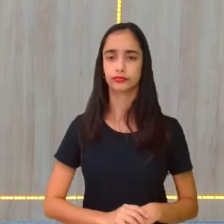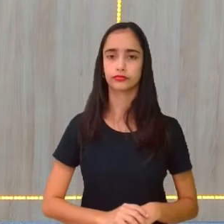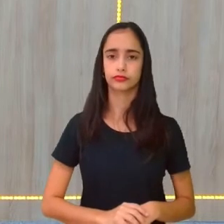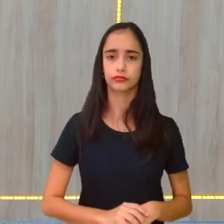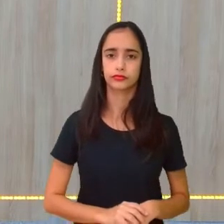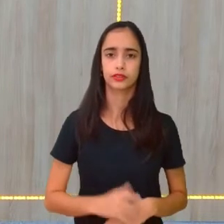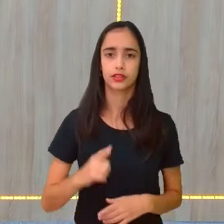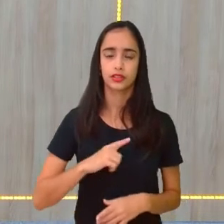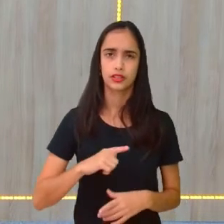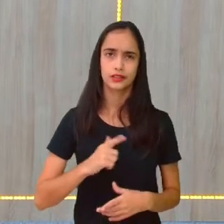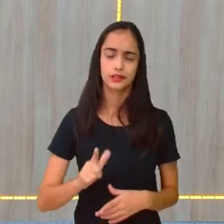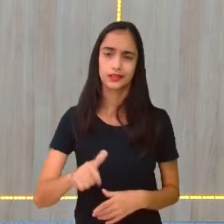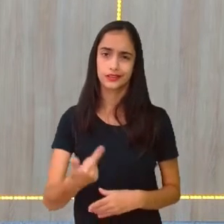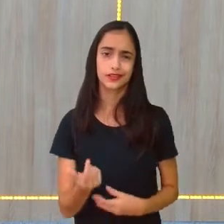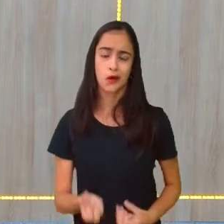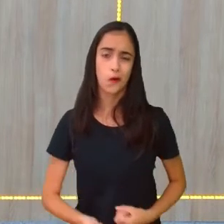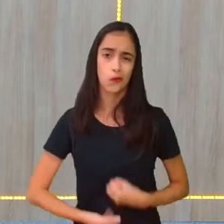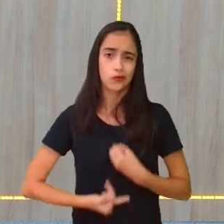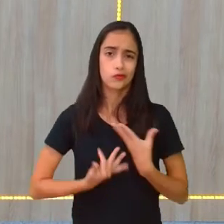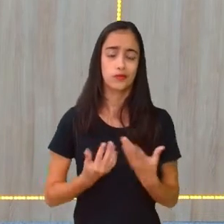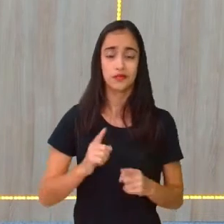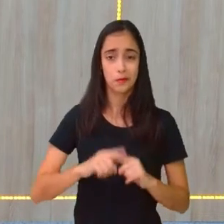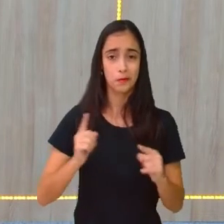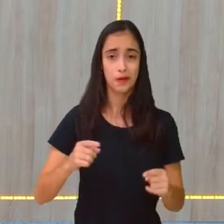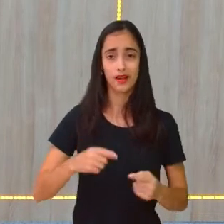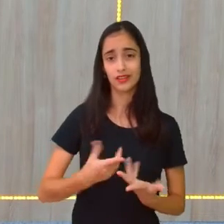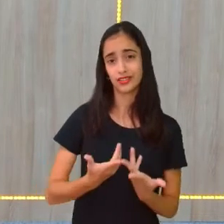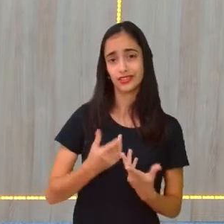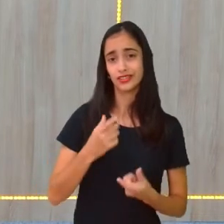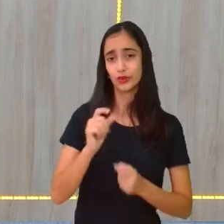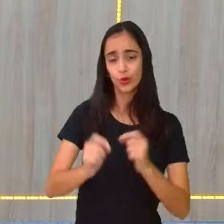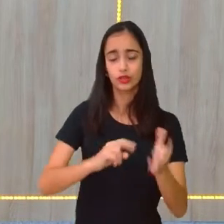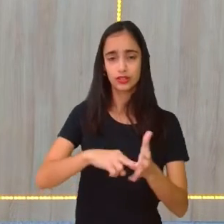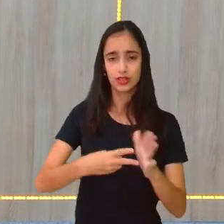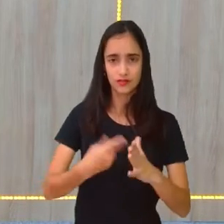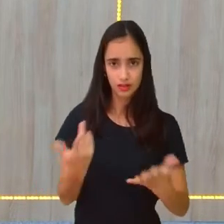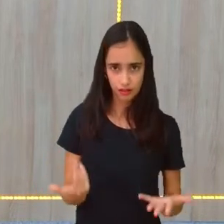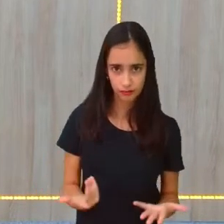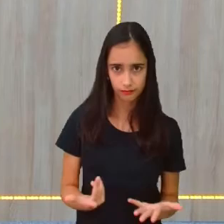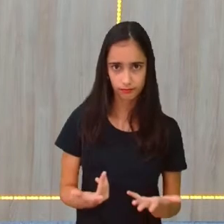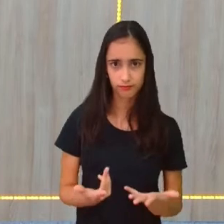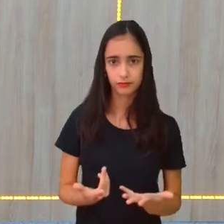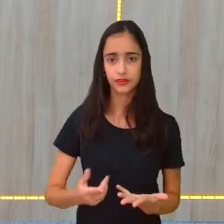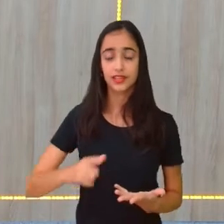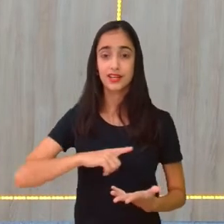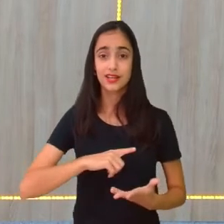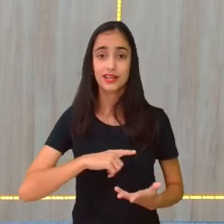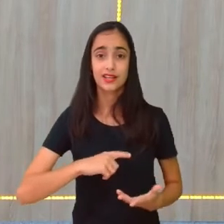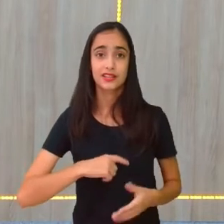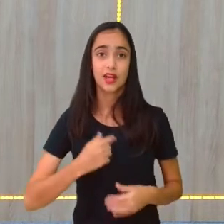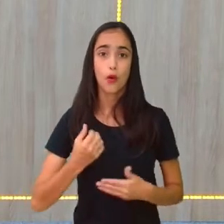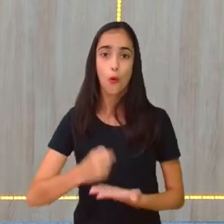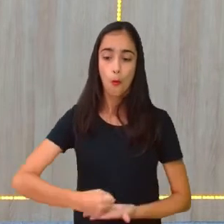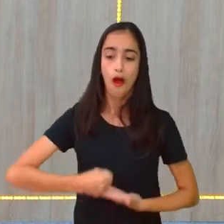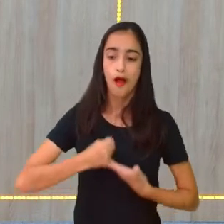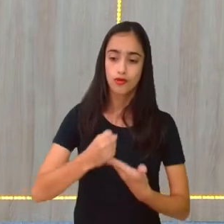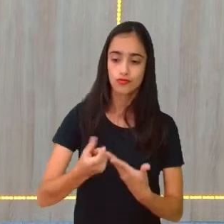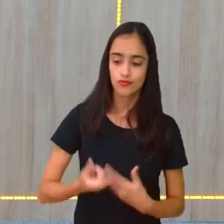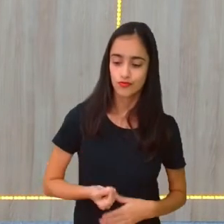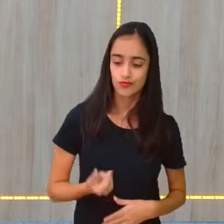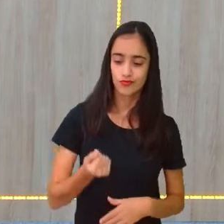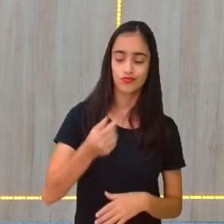Tem uma outra expressão que a gente utiliza, eu vou lembrar, mas um ordenado, né? Entre